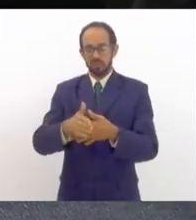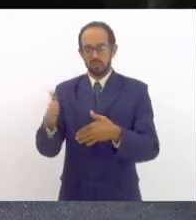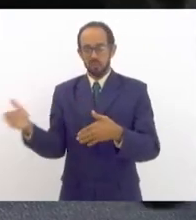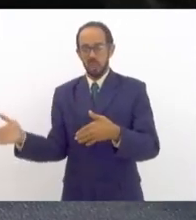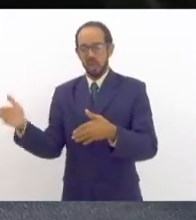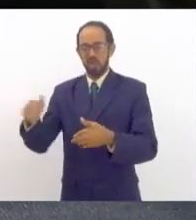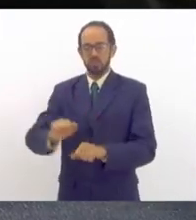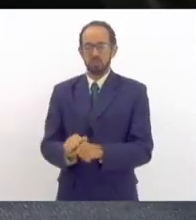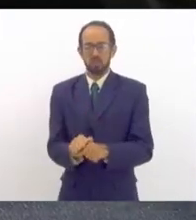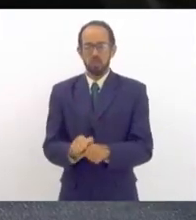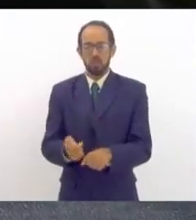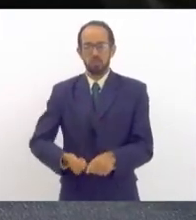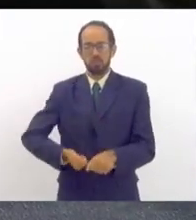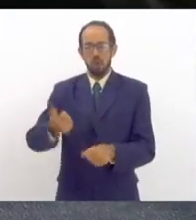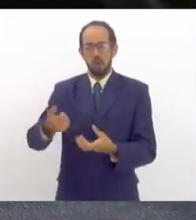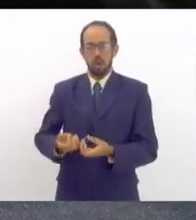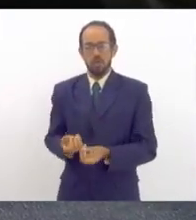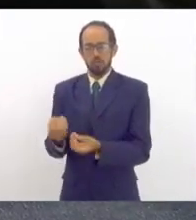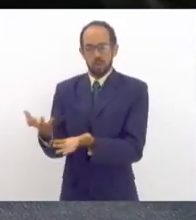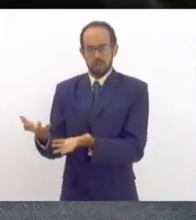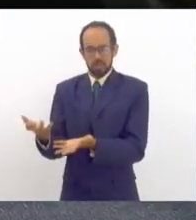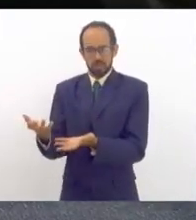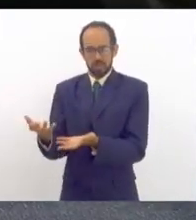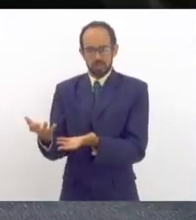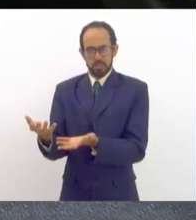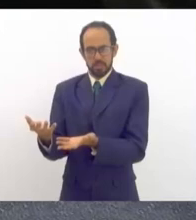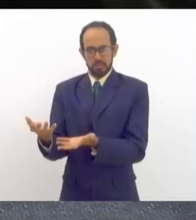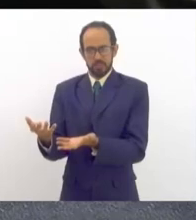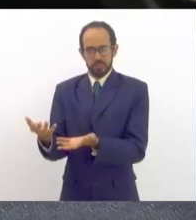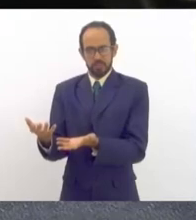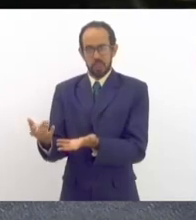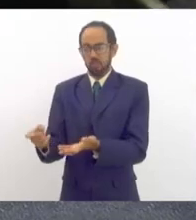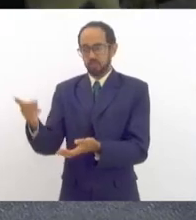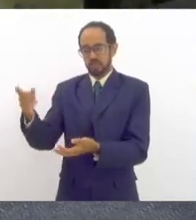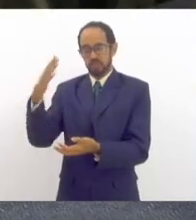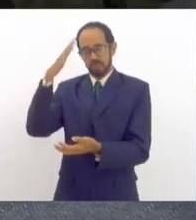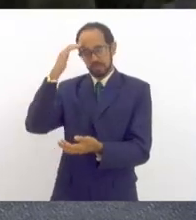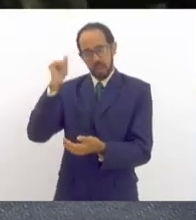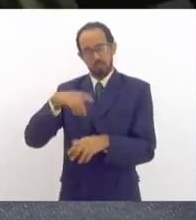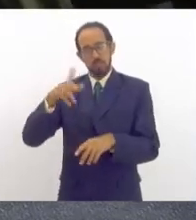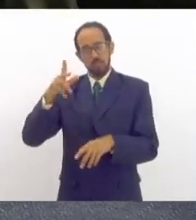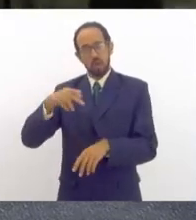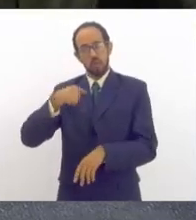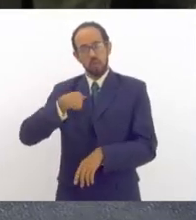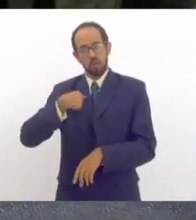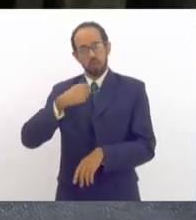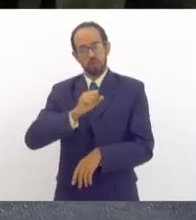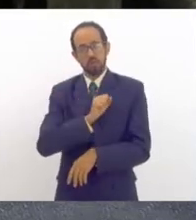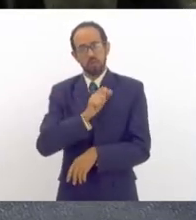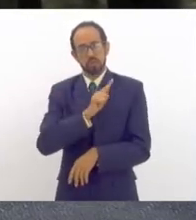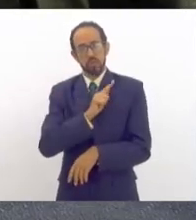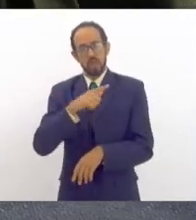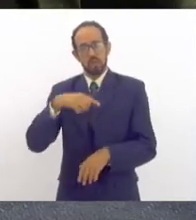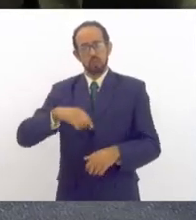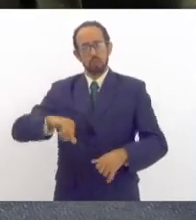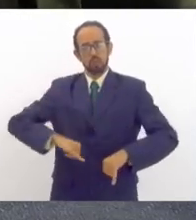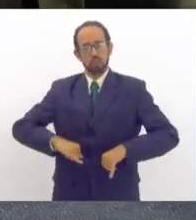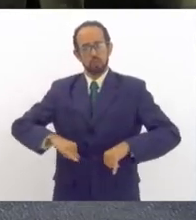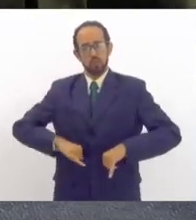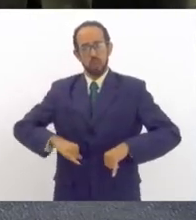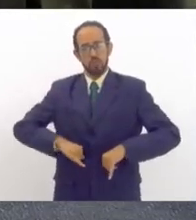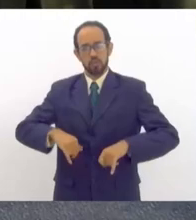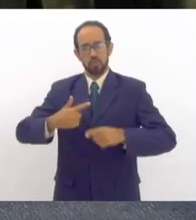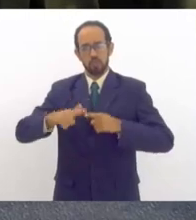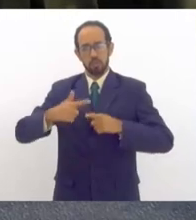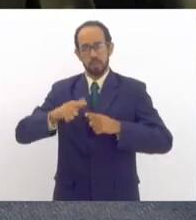com muito pouco oferta você sabe assim como eu que a cidade São Gonçalo sofre com a questão dos alagamentos enchentes